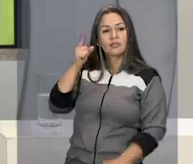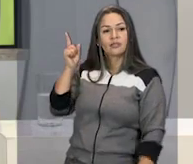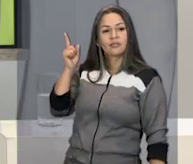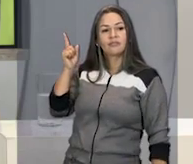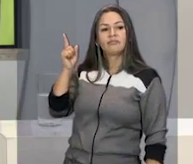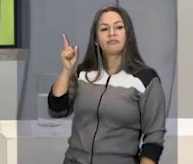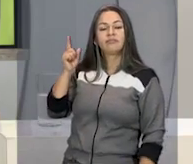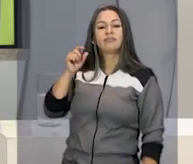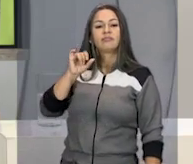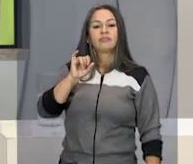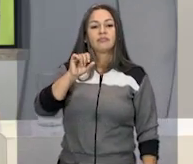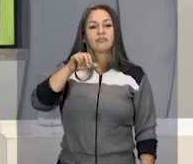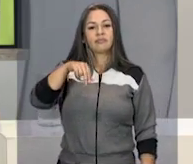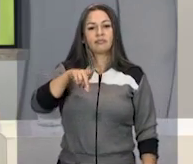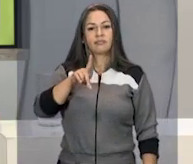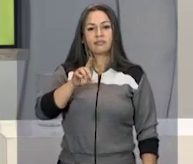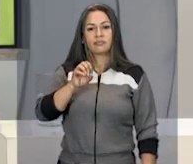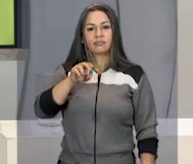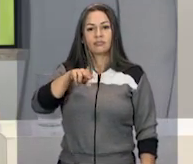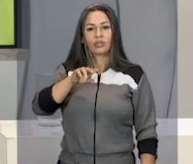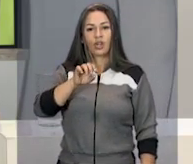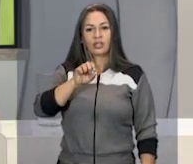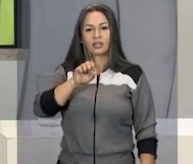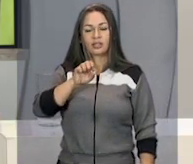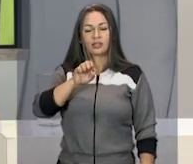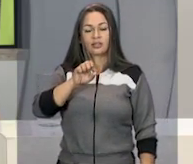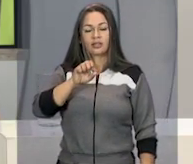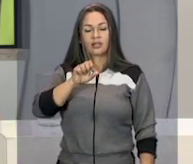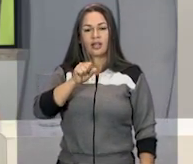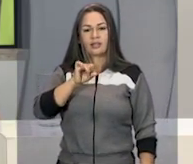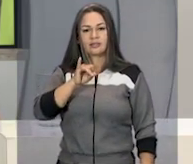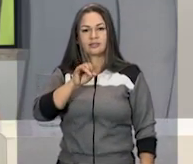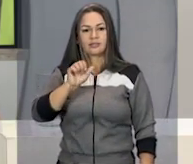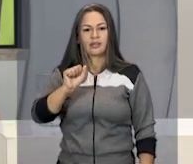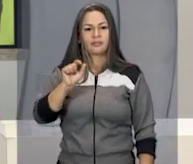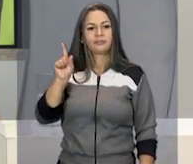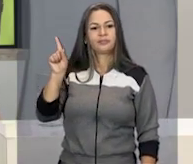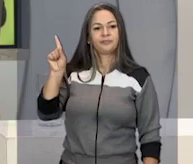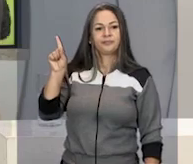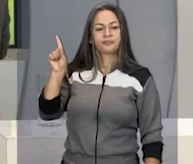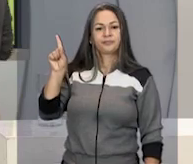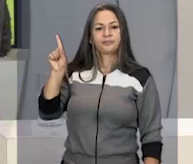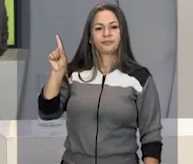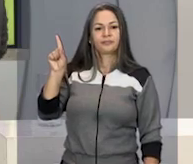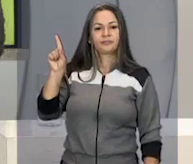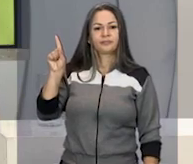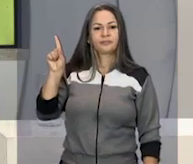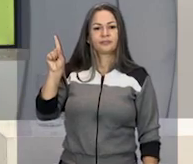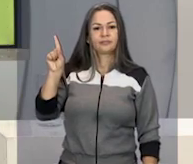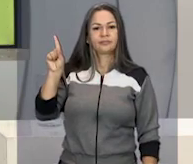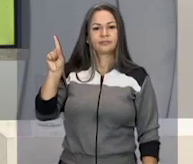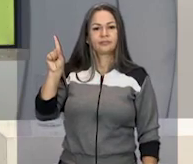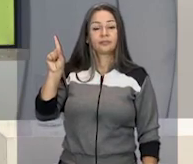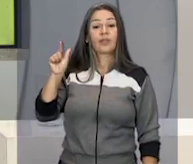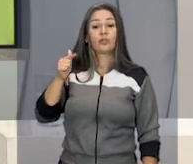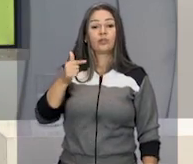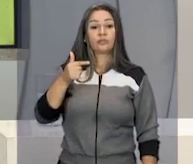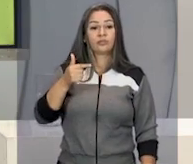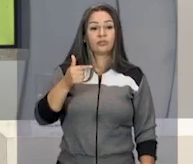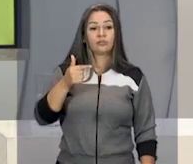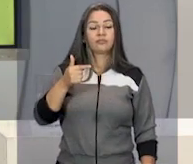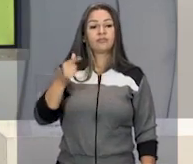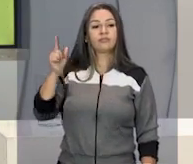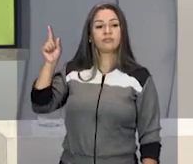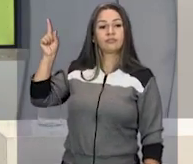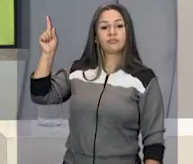bem grande aqui, né? Do primeiro e segundo para o terceiro. A Indonésia tem 273 milhões de pessoas,